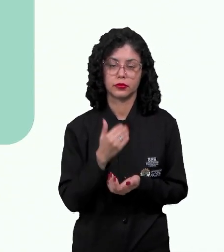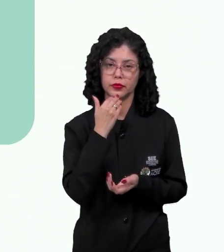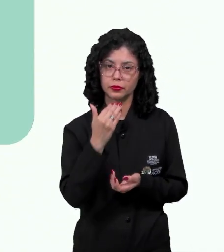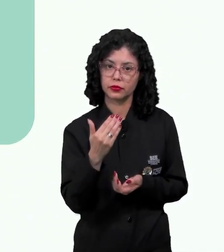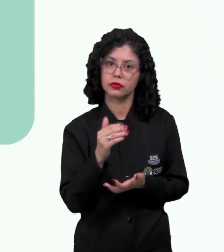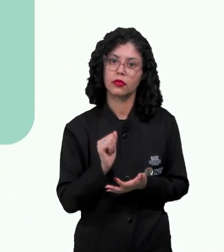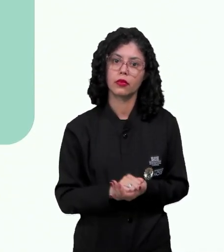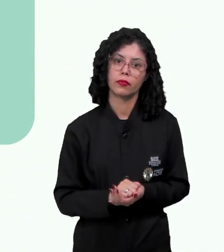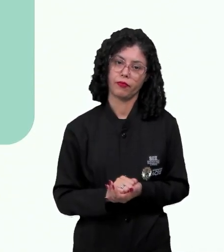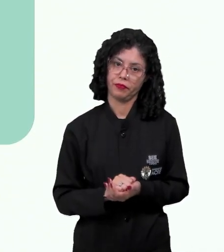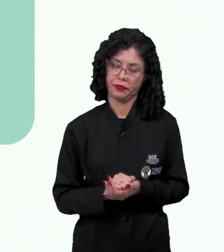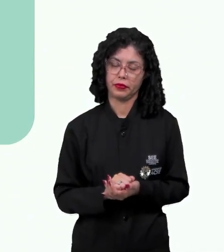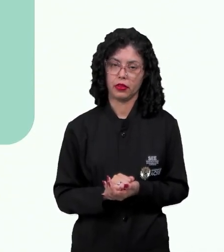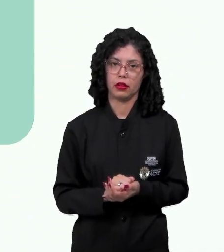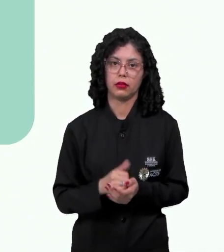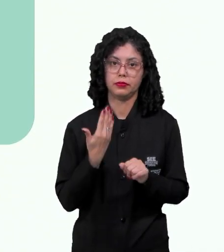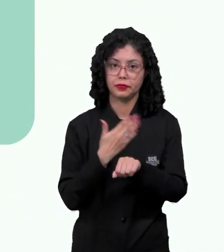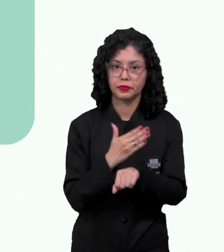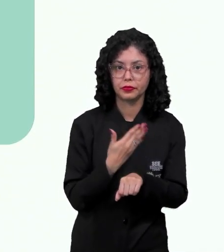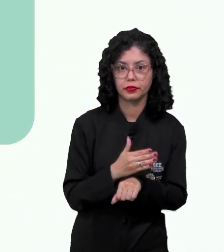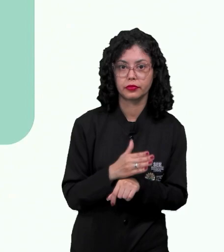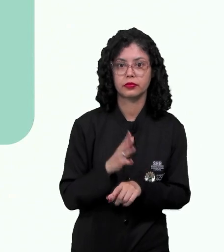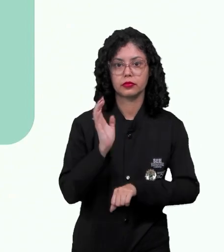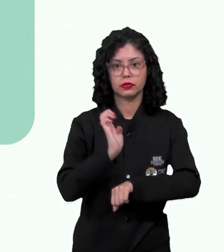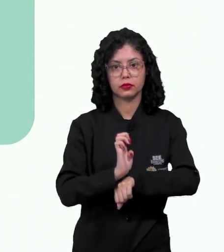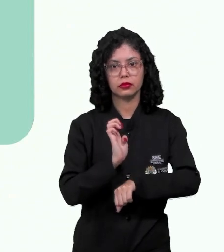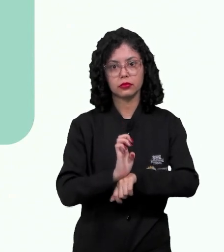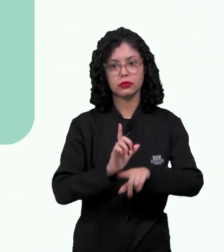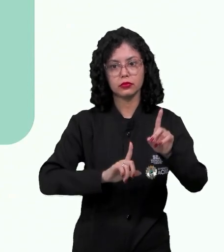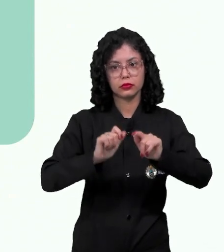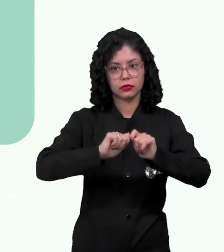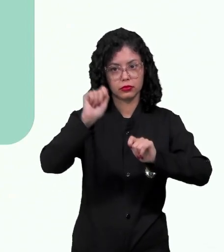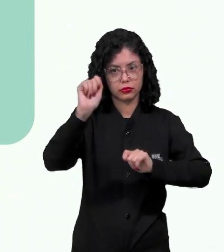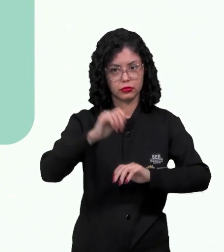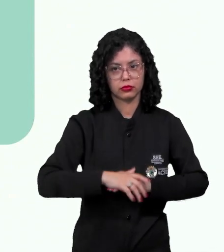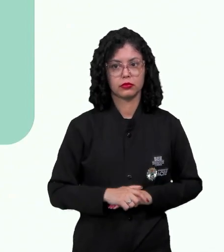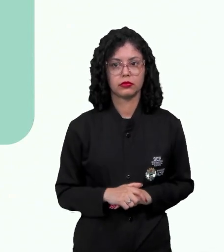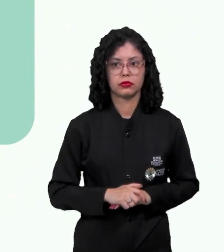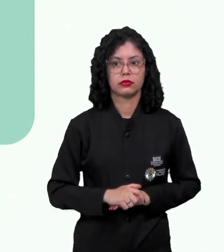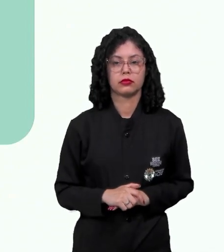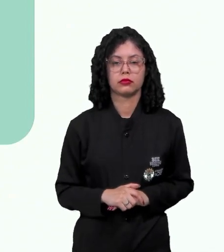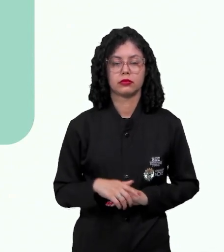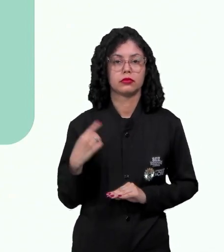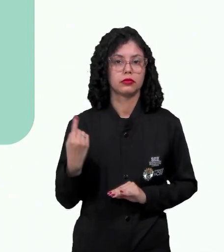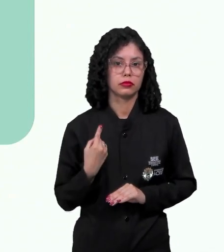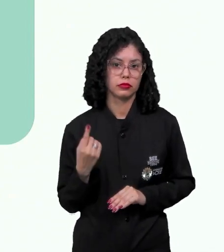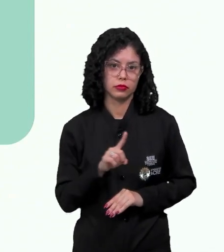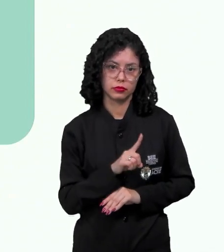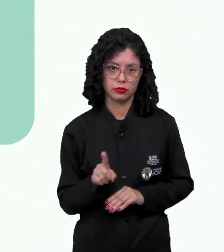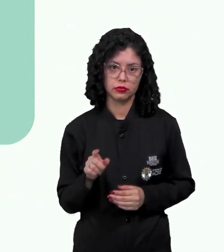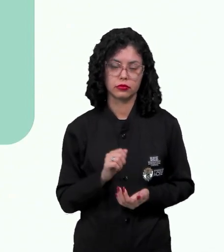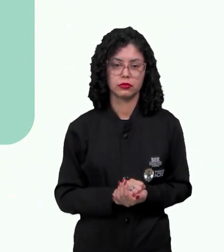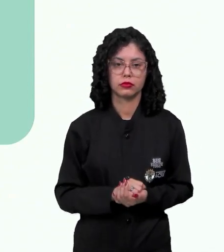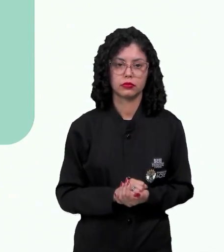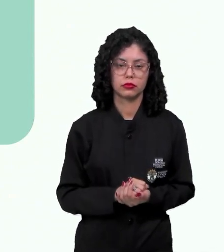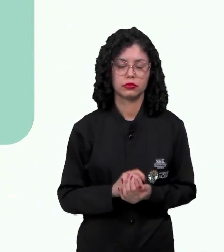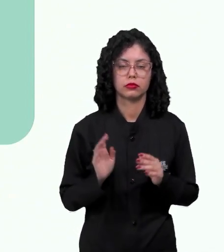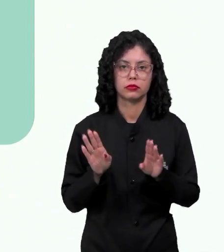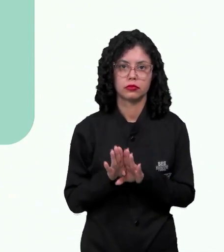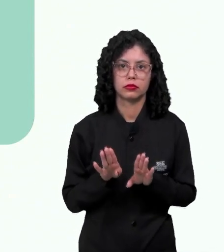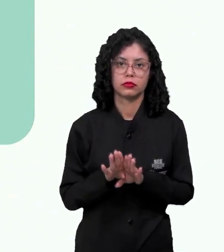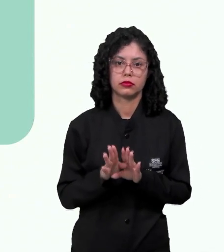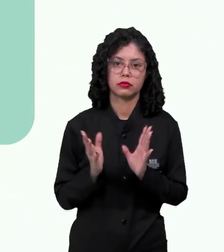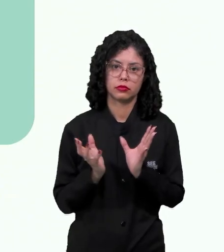que seja uma prática cultural coletiva do nosso estado e não de forma individual e também